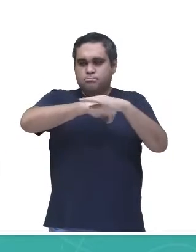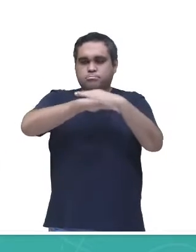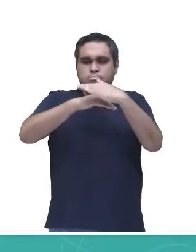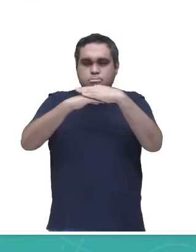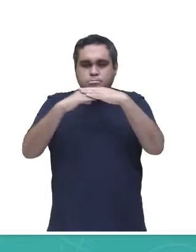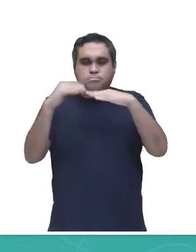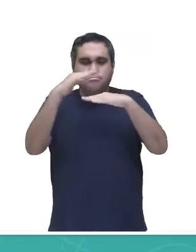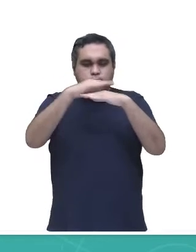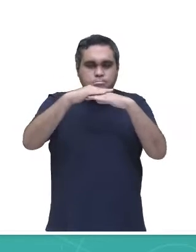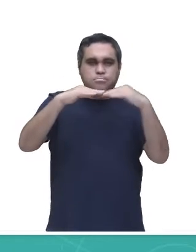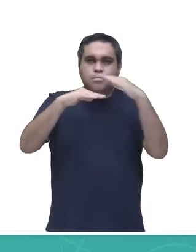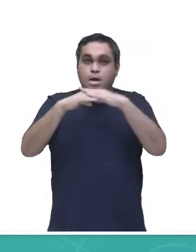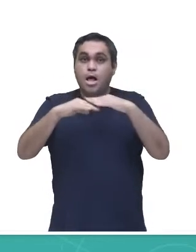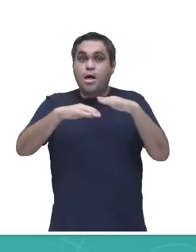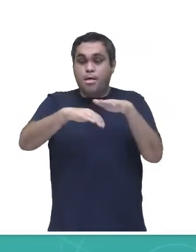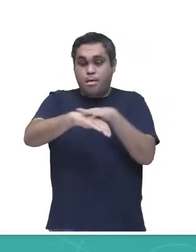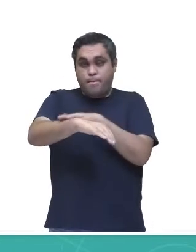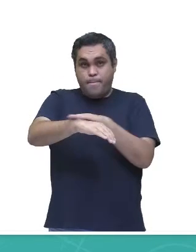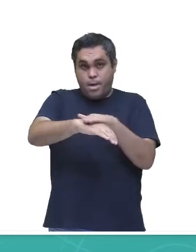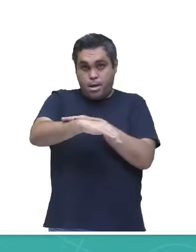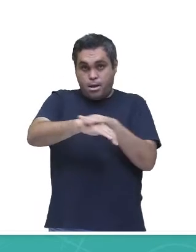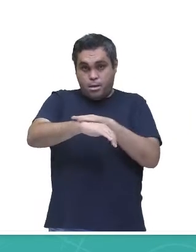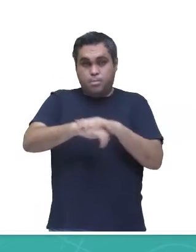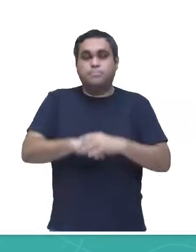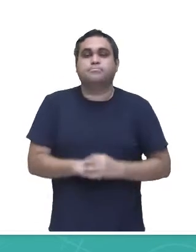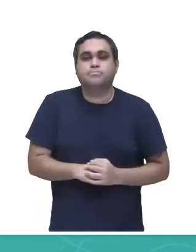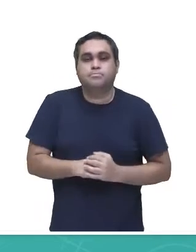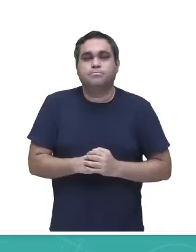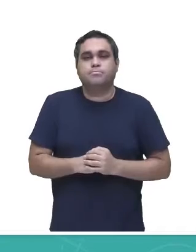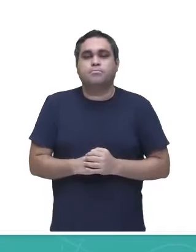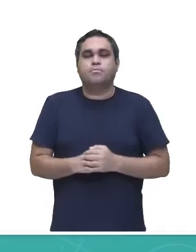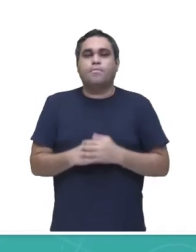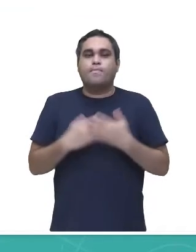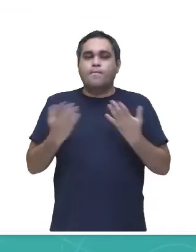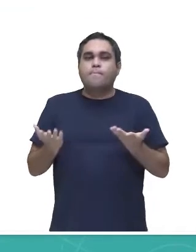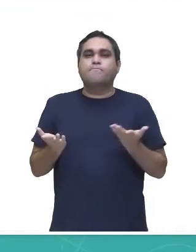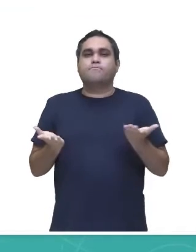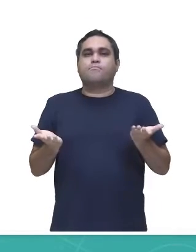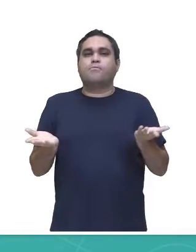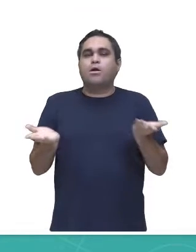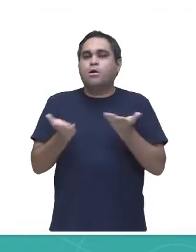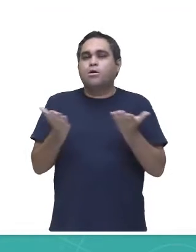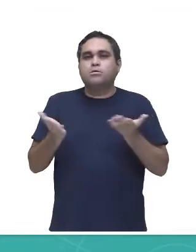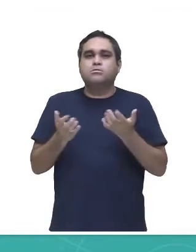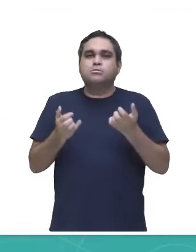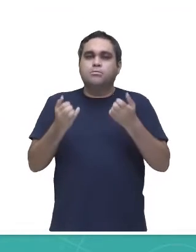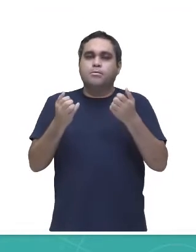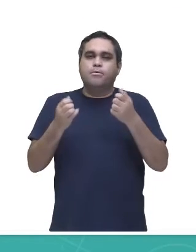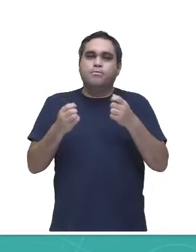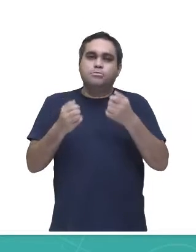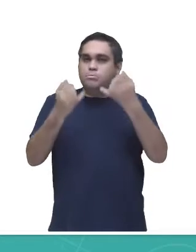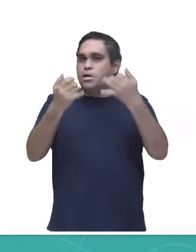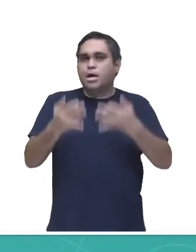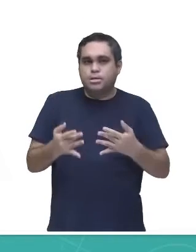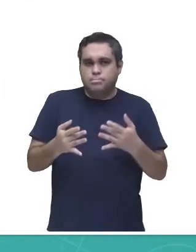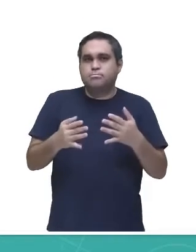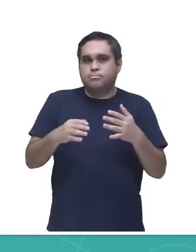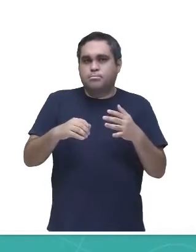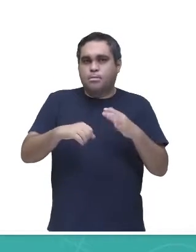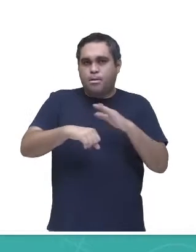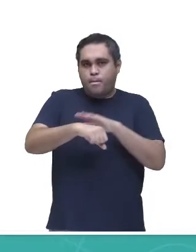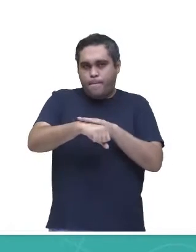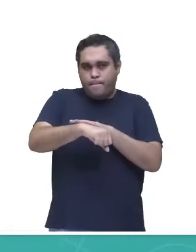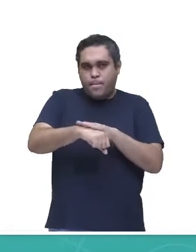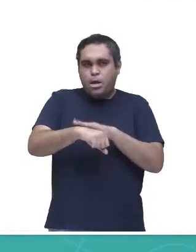algumas ilustrações ali, exemplos, como ela trouxe pra gente, ok? Agora a gente vai falar ainda mais sobre a pele. Vocês já observaram que nós